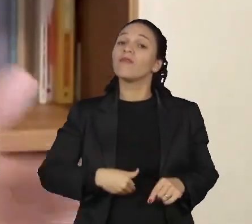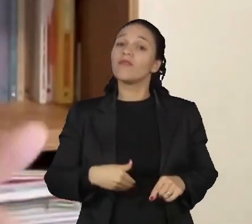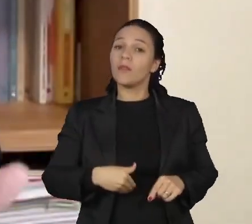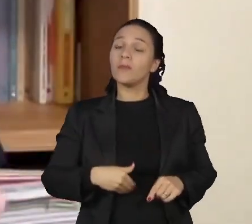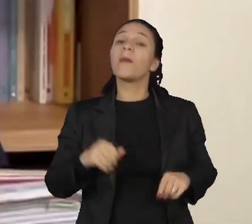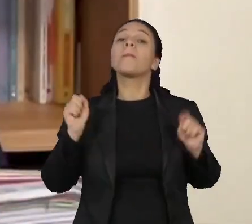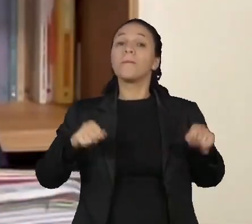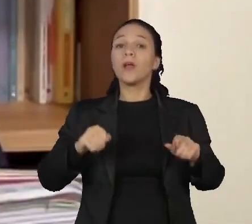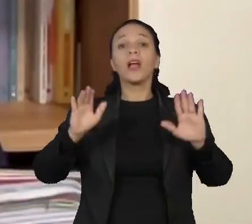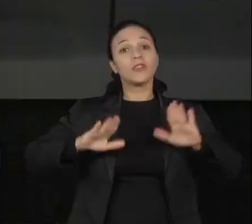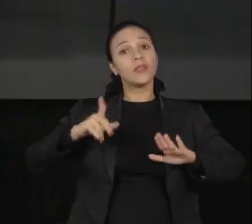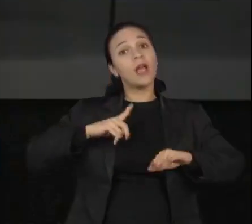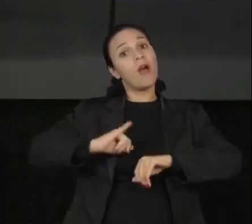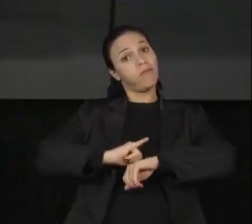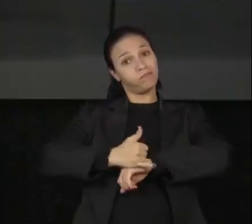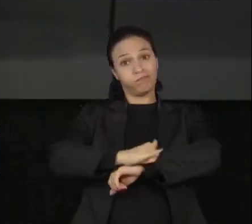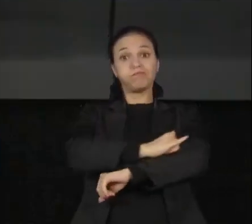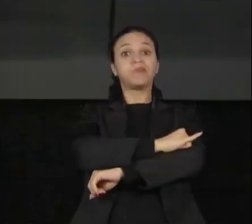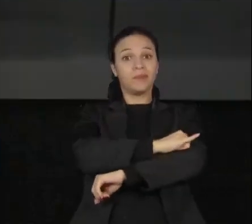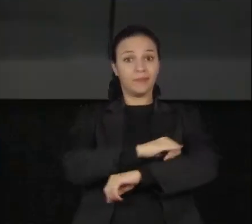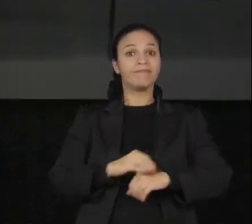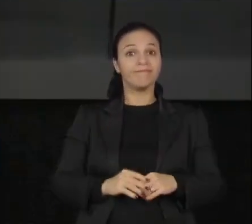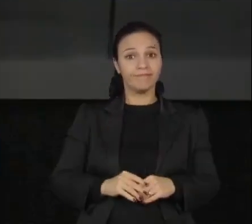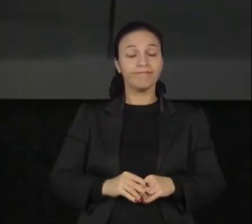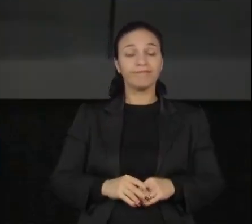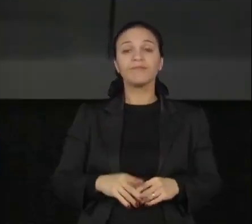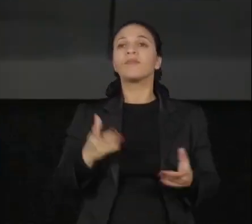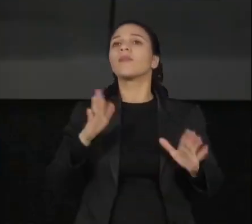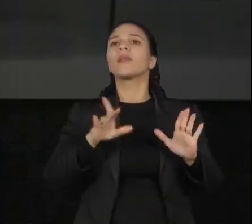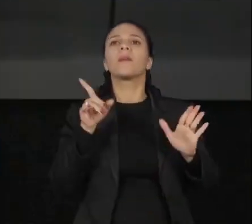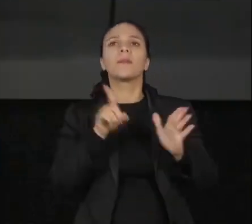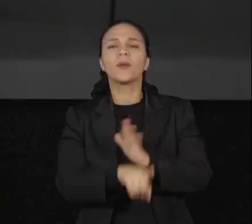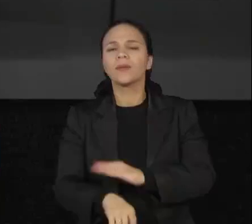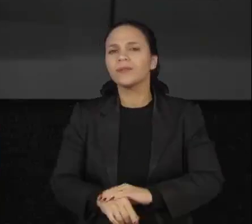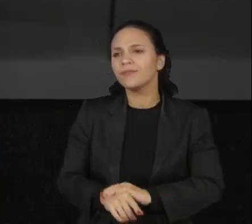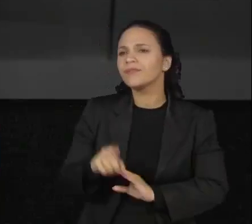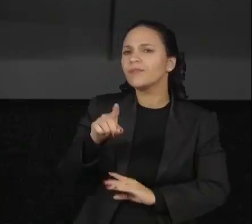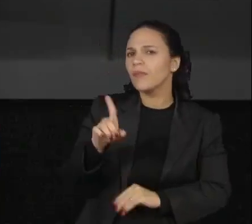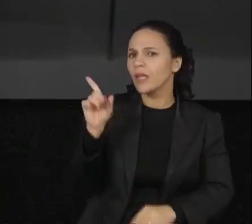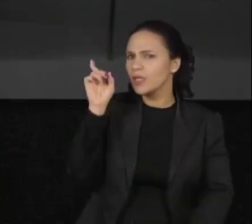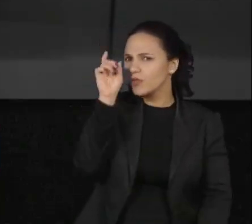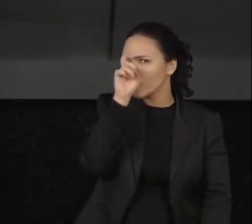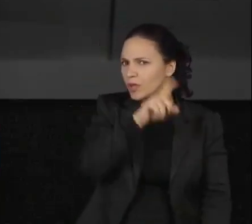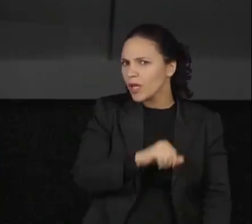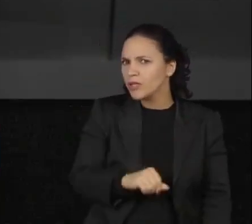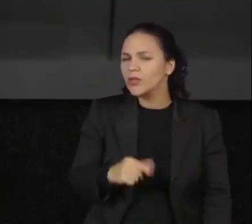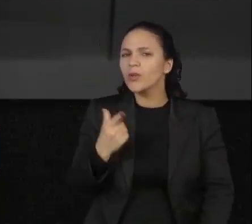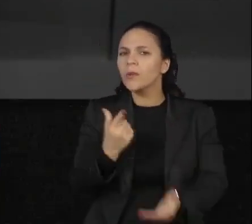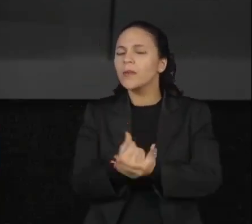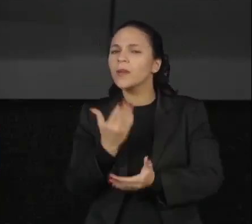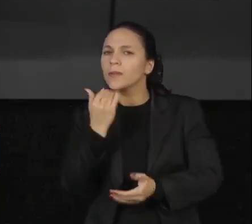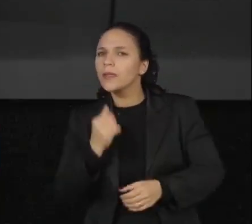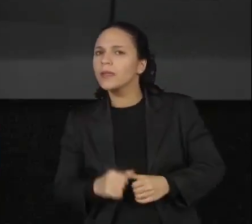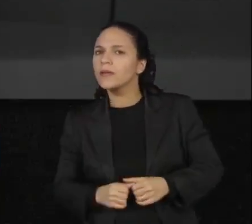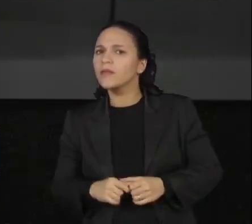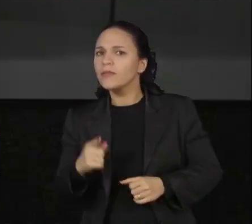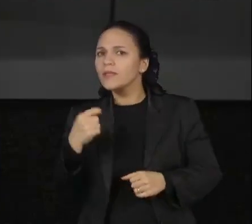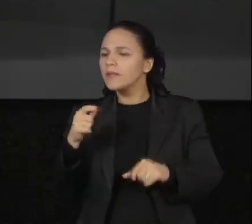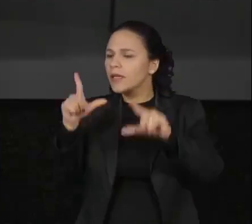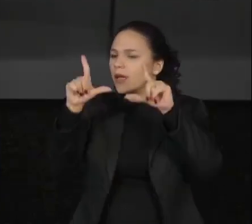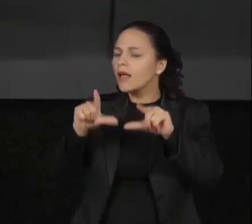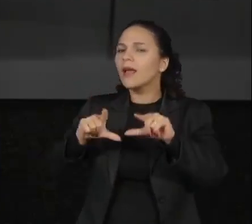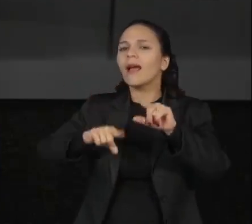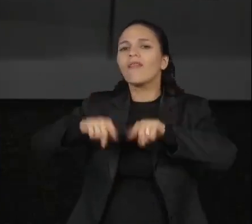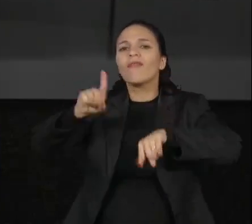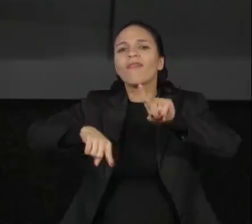com sobrepeso e obesidade. Então, a gente faz perguntas assim: você teve dificuldade de adquirir alimentos? Você teve que diminuir a